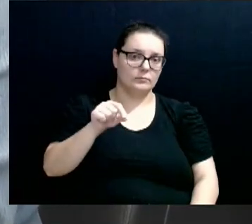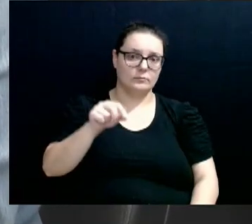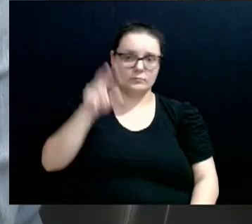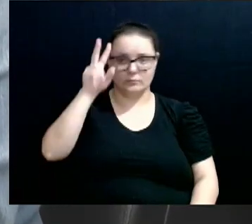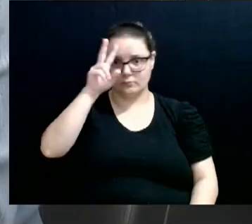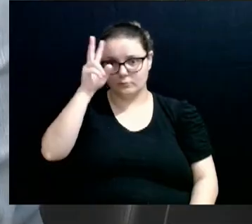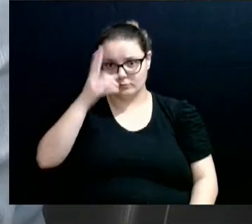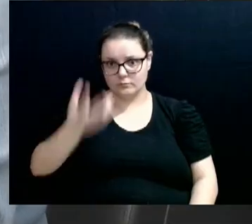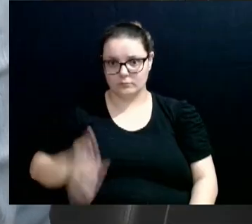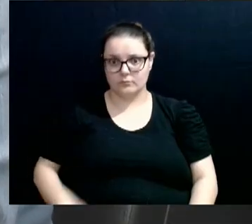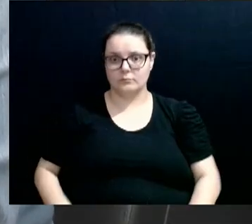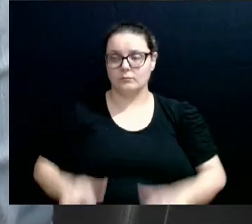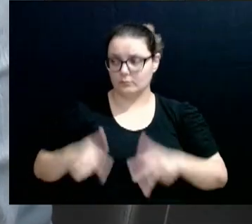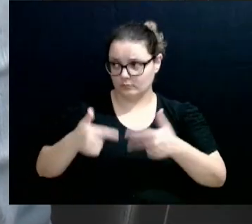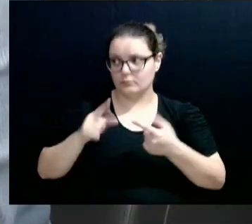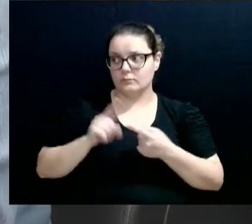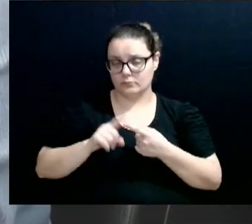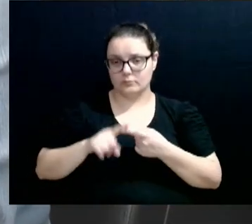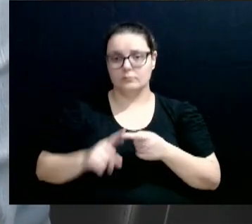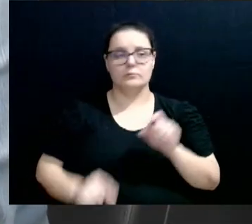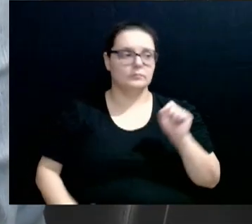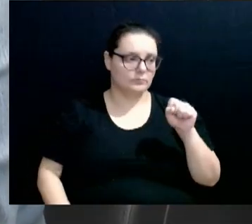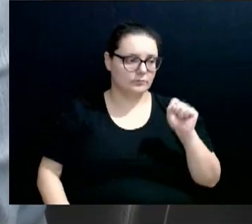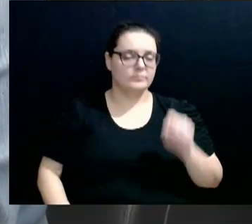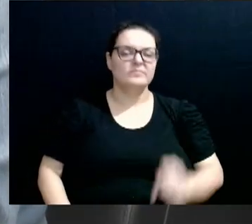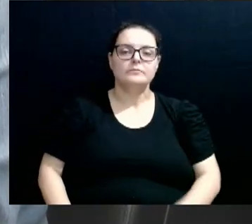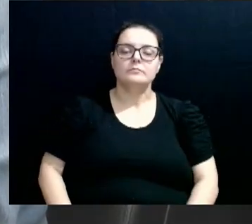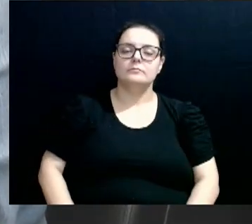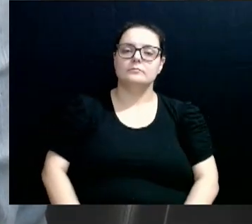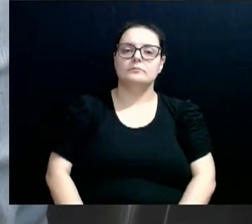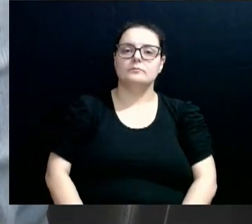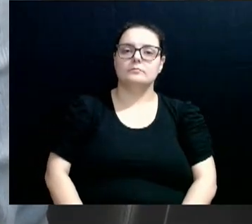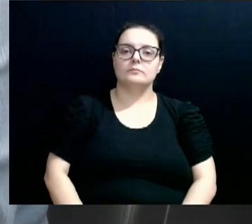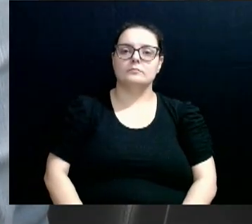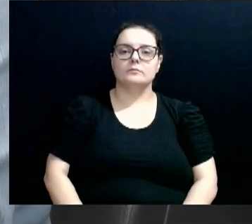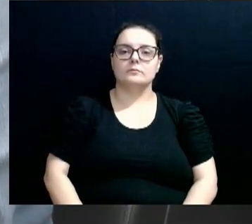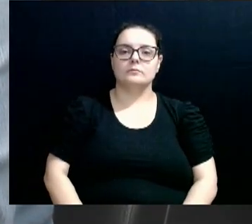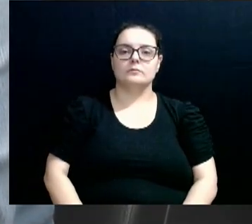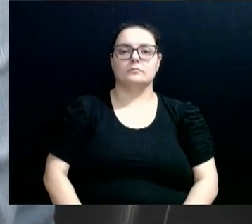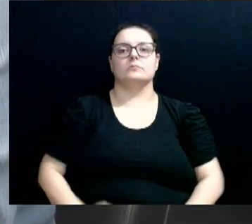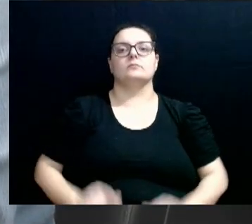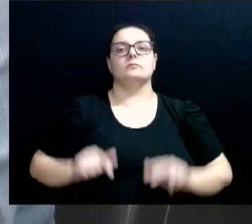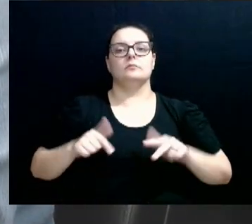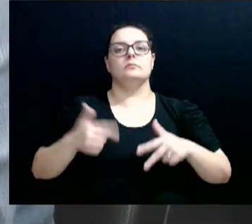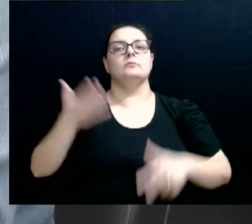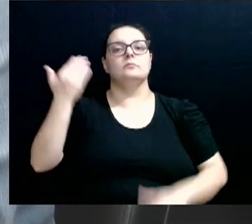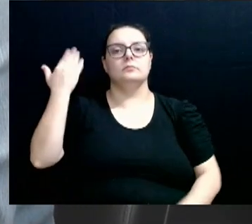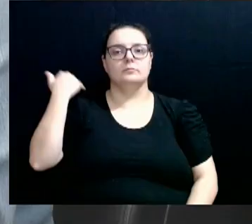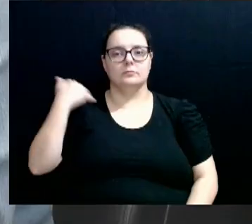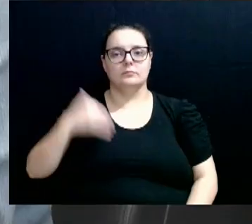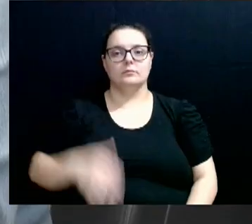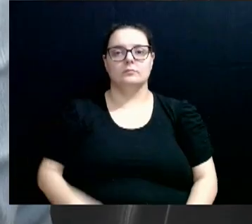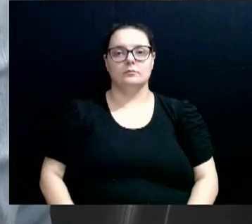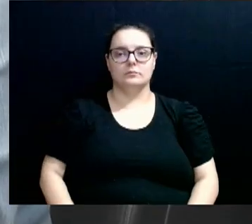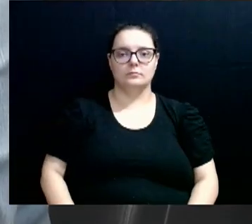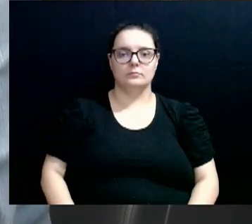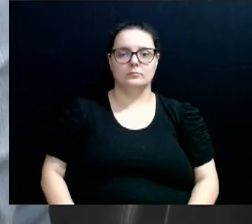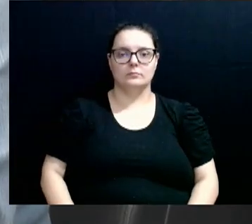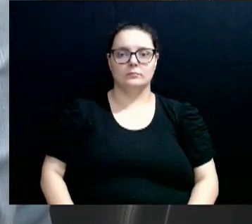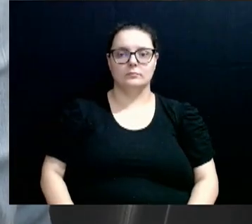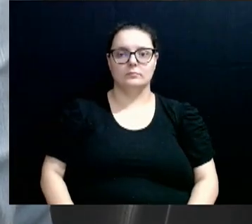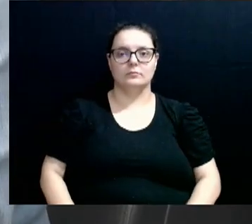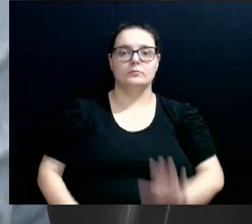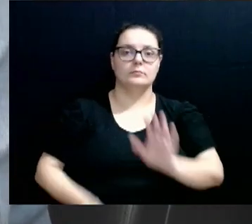um, porque uma coisa que a militância naquela época ela fazia era criar a necessidade de que a